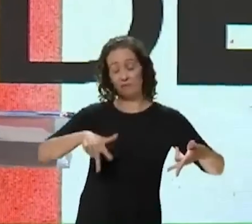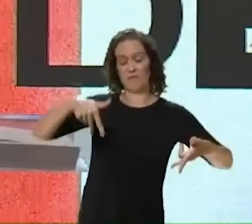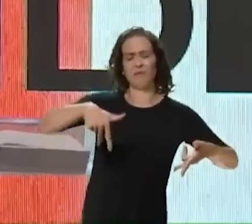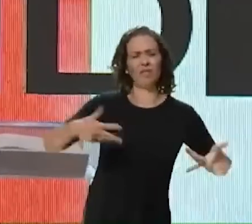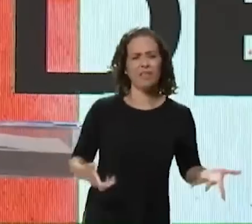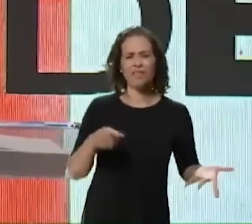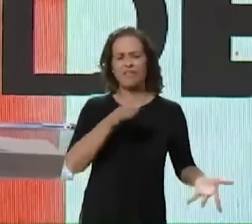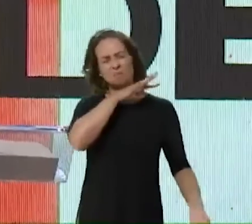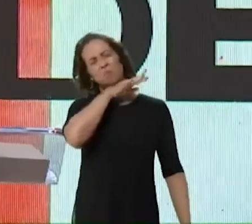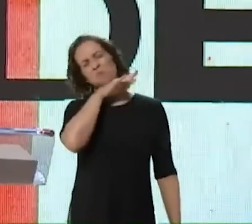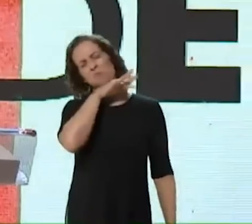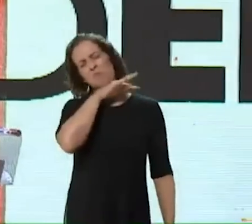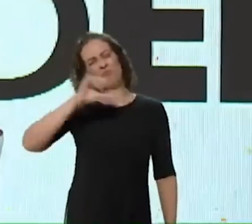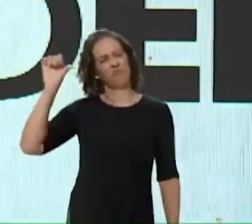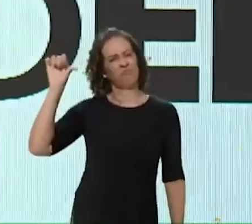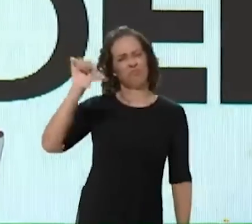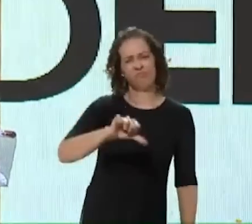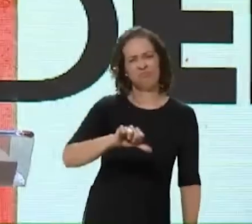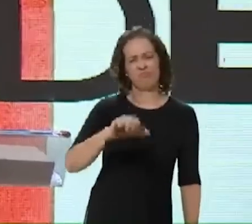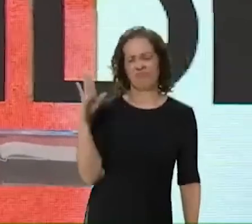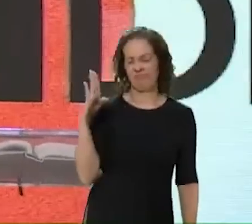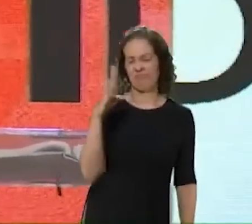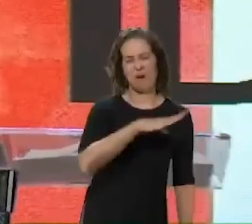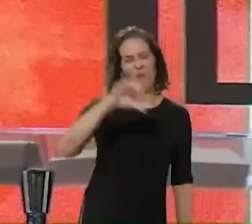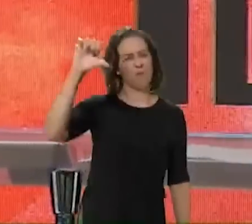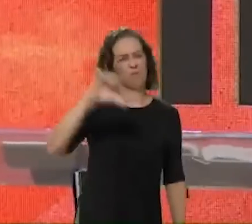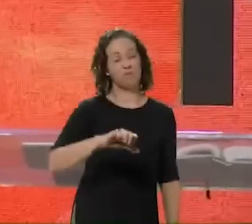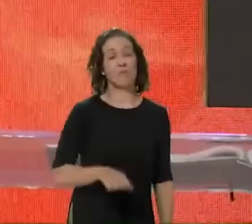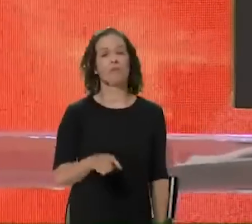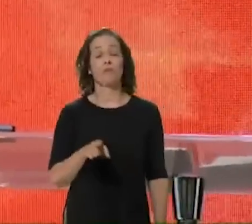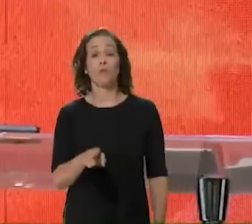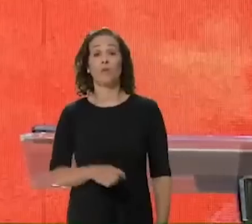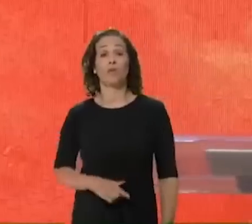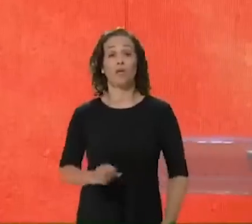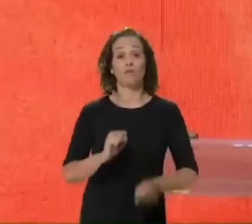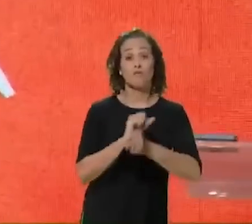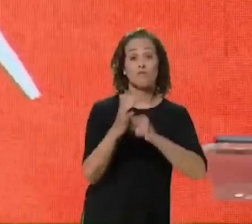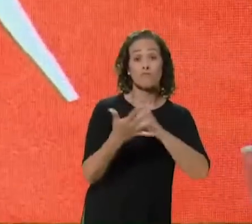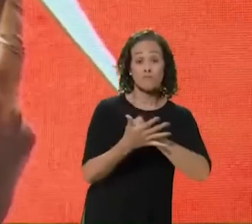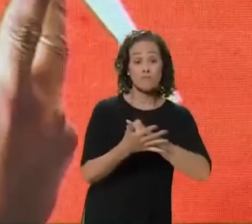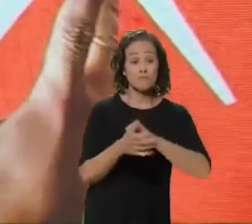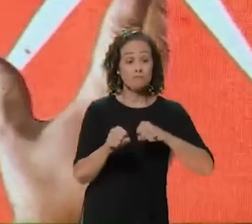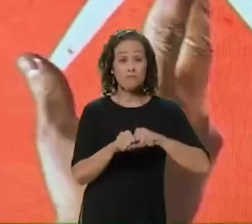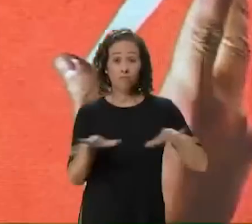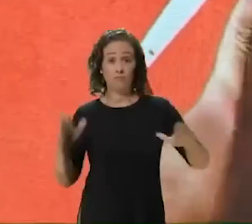Você está ruim demais. Você está mal. Você engordou na pandemia.